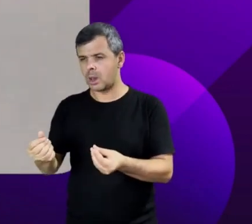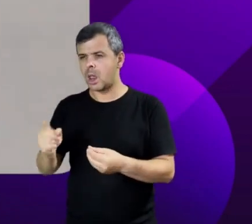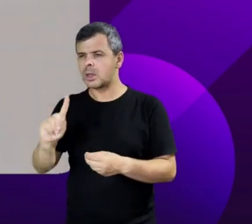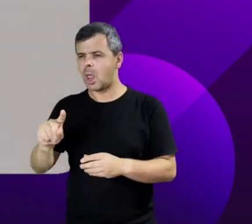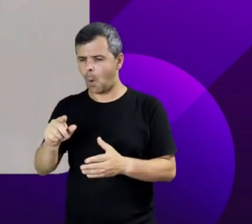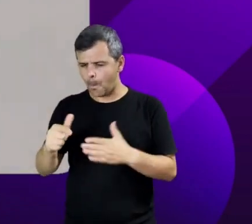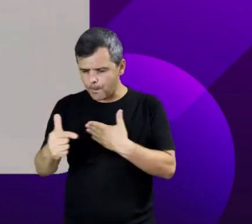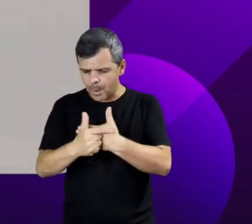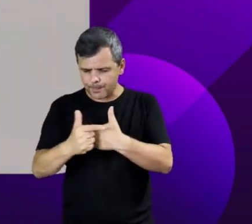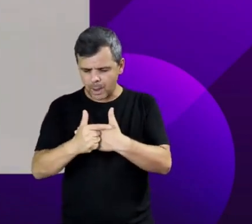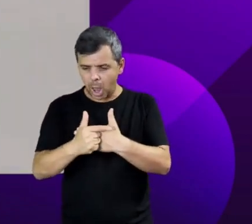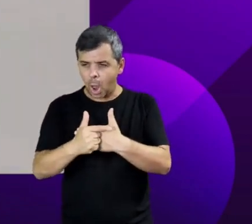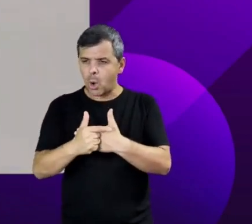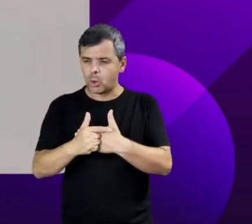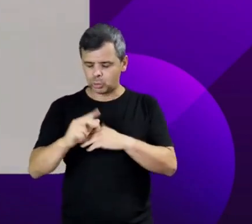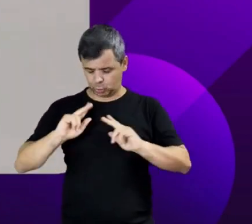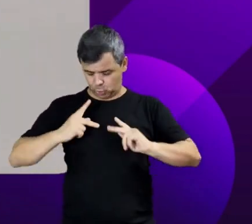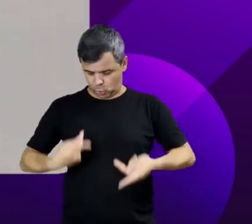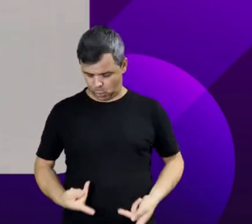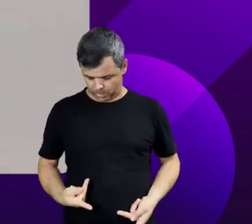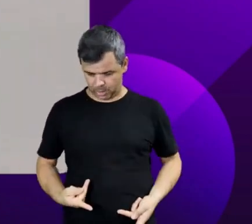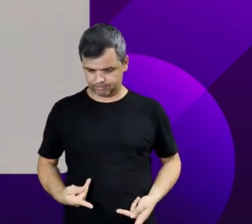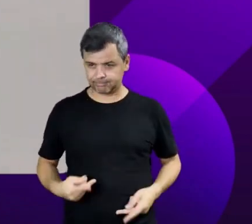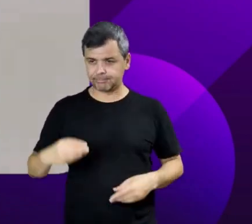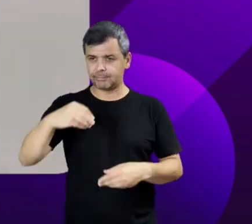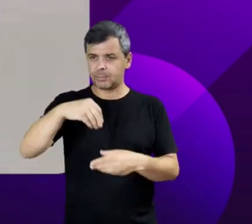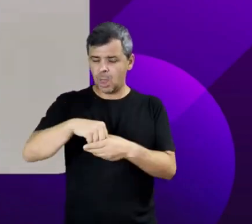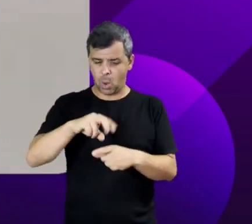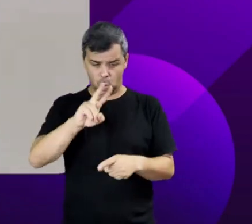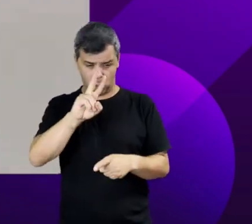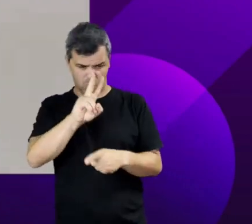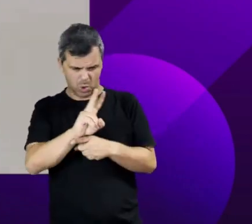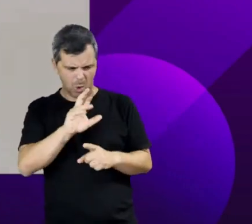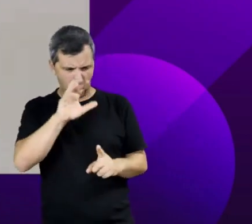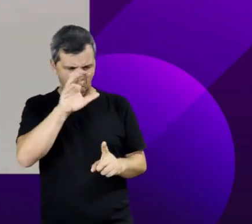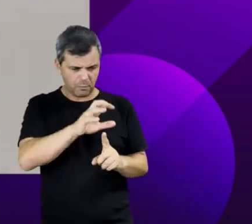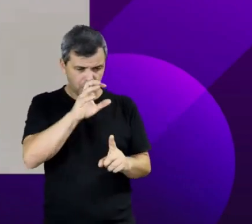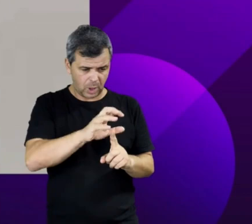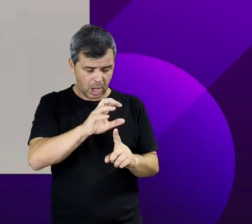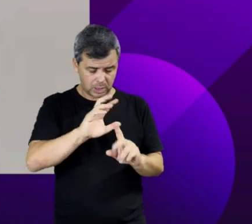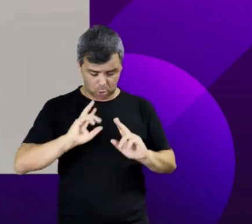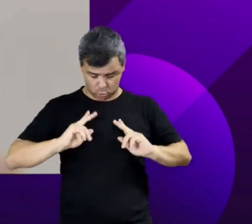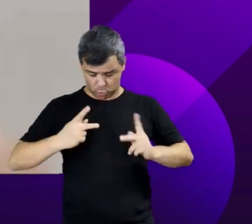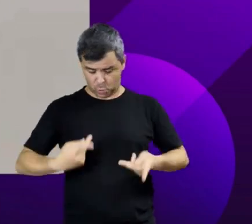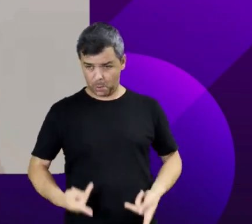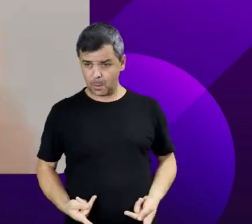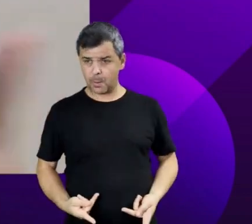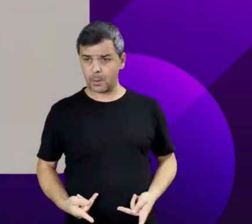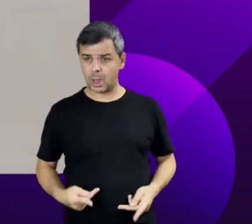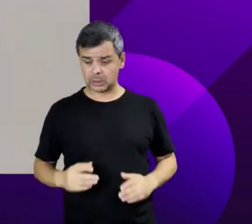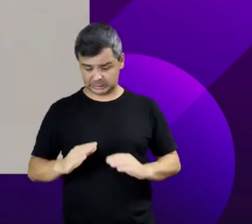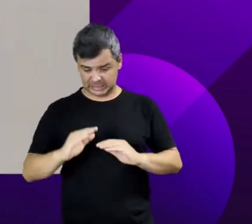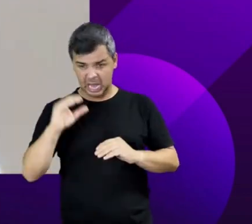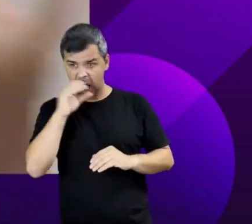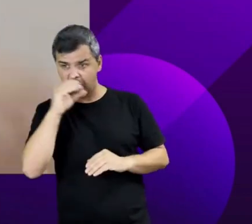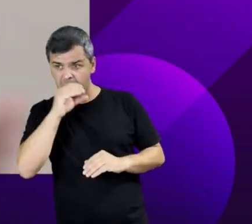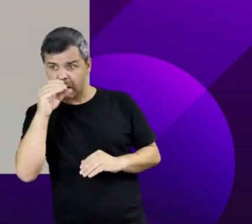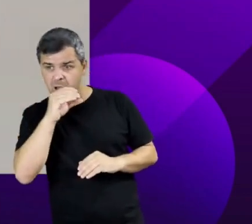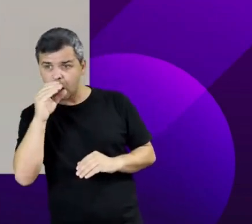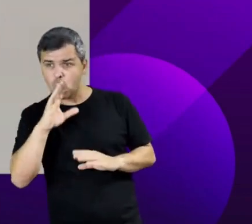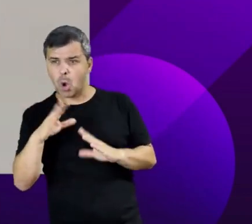antrópica. Então, a nossa ação, a intervenção humana, tá? E essa aceleração